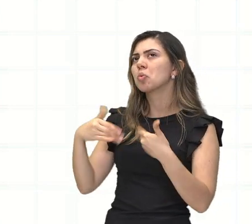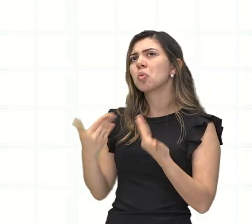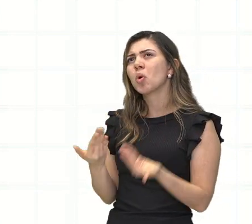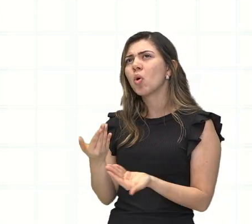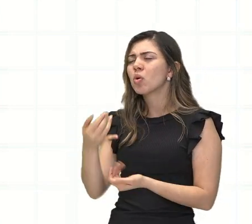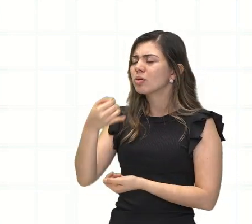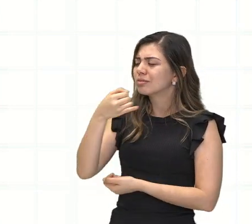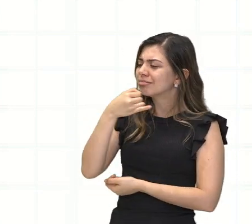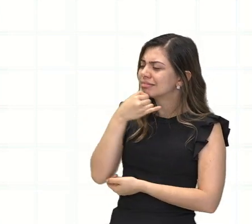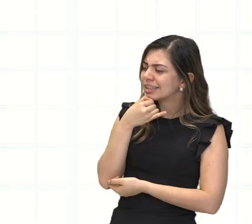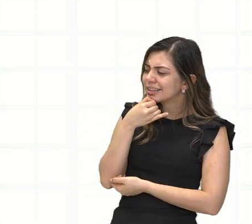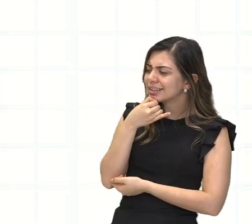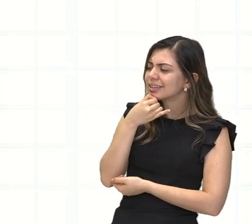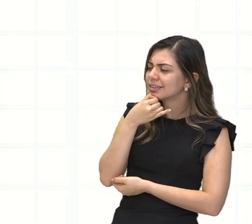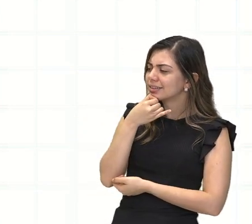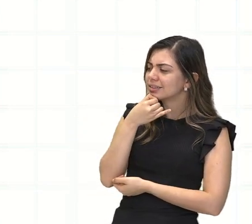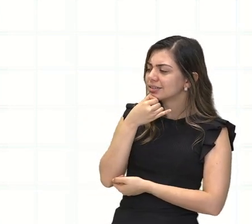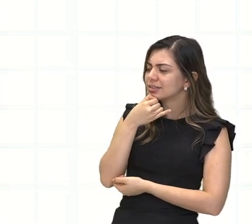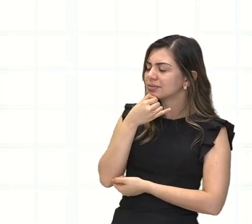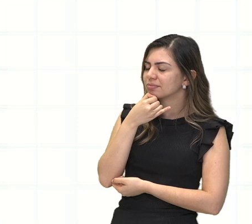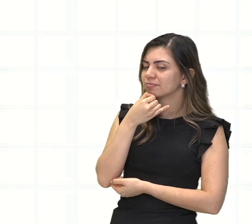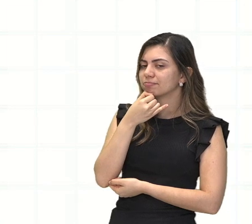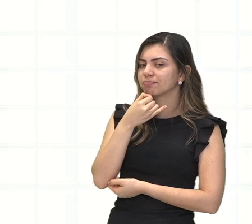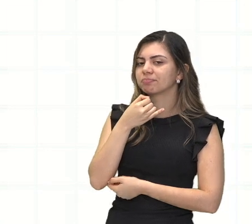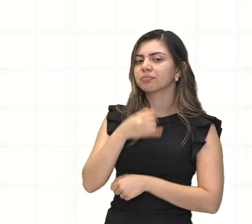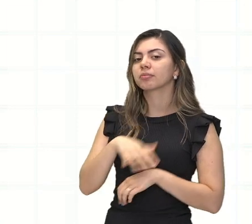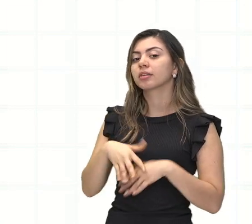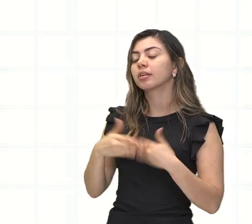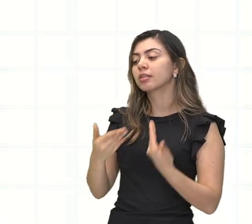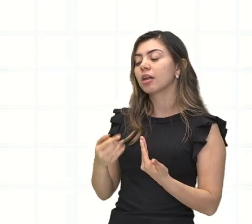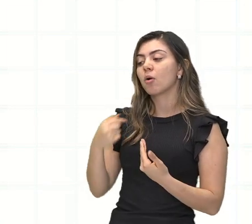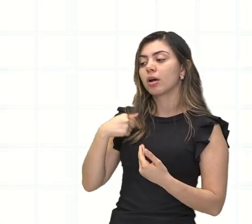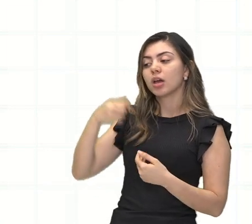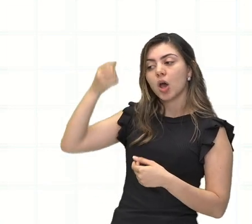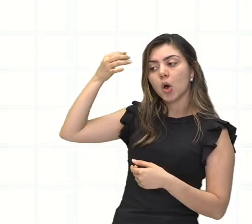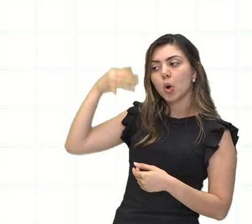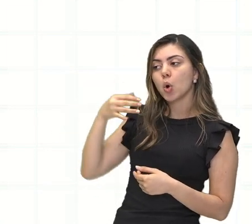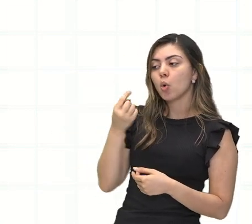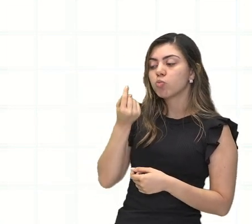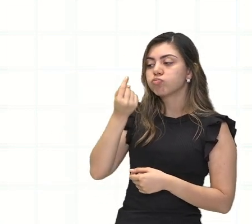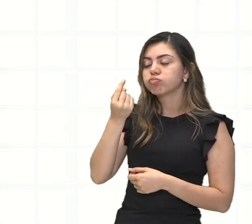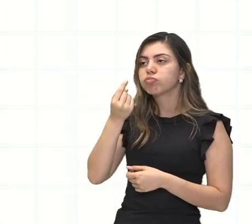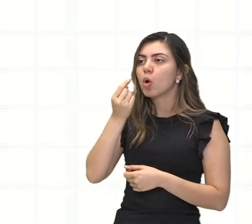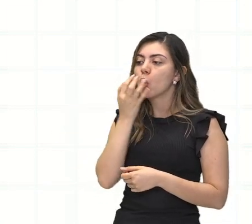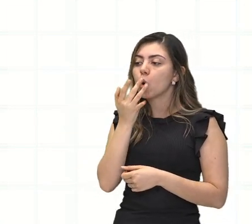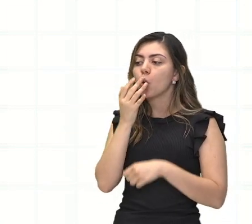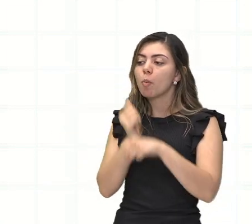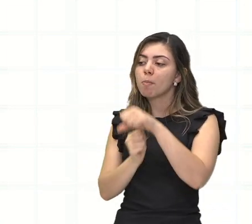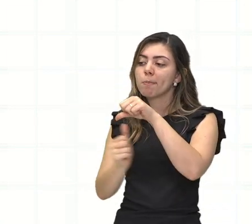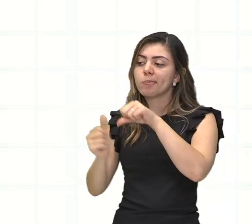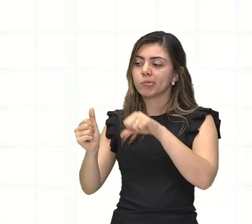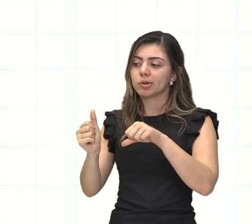ficar, né? Ficar triste, um de meus cabelos